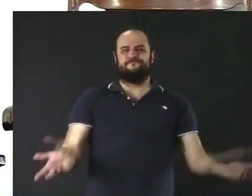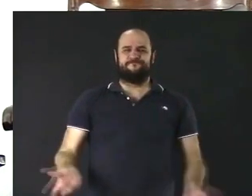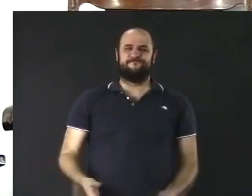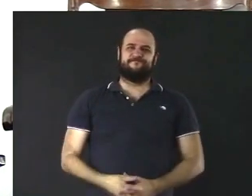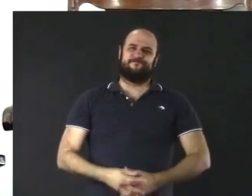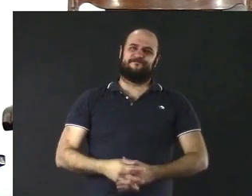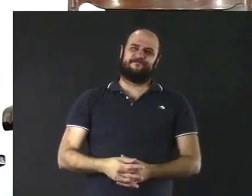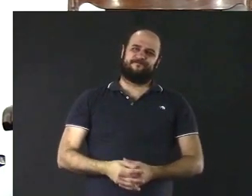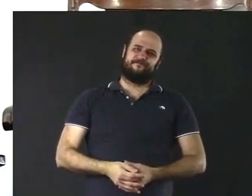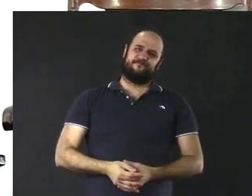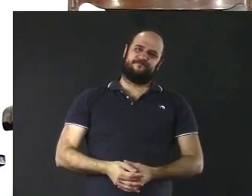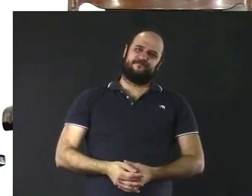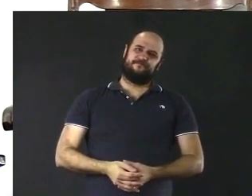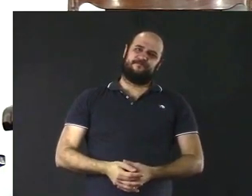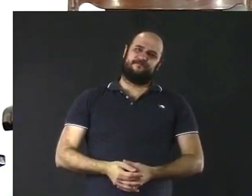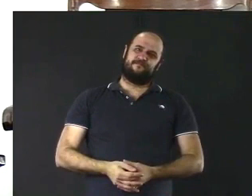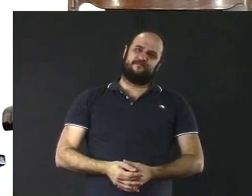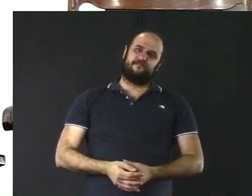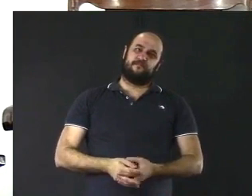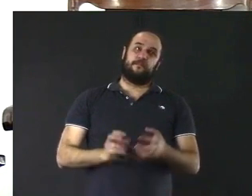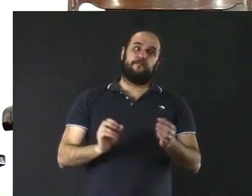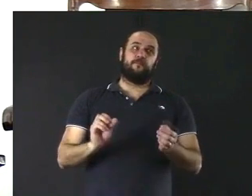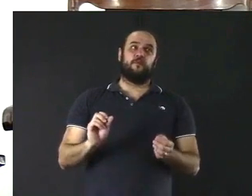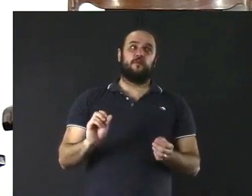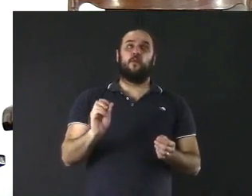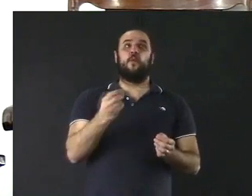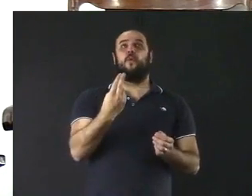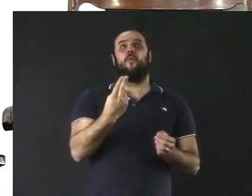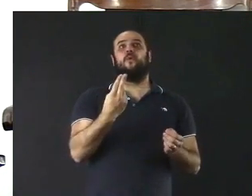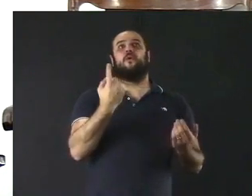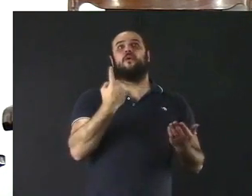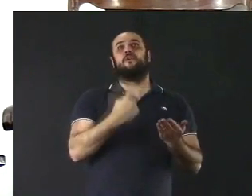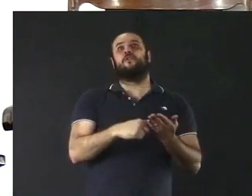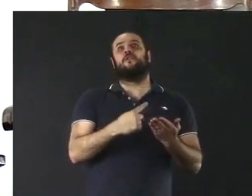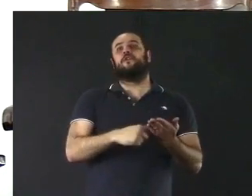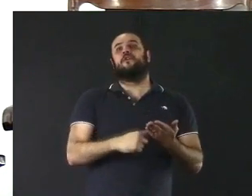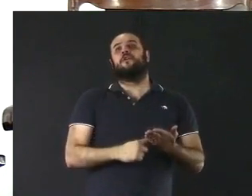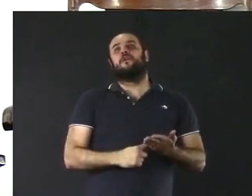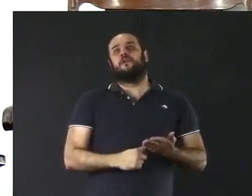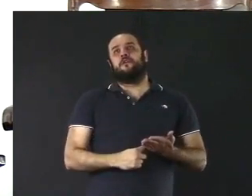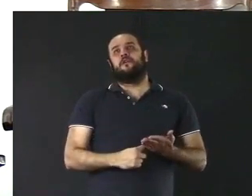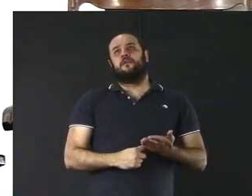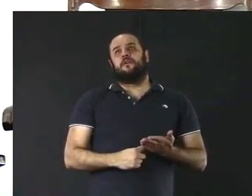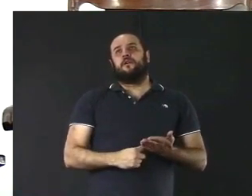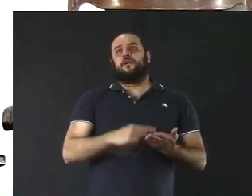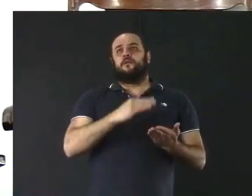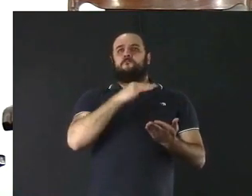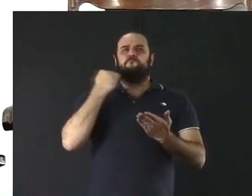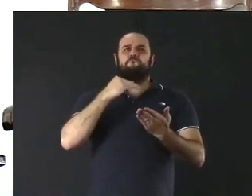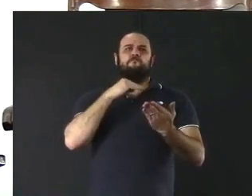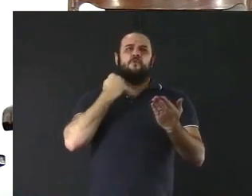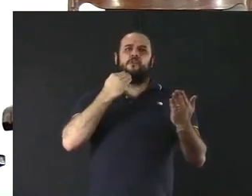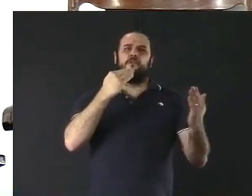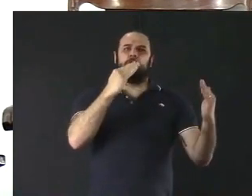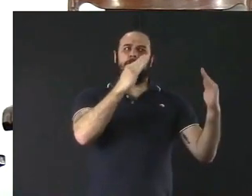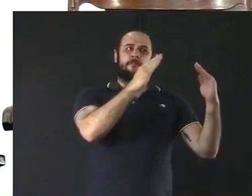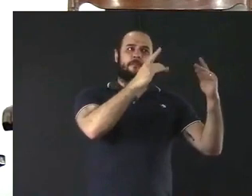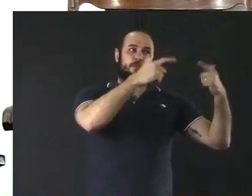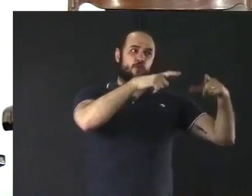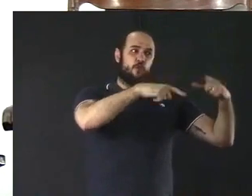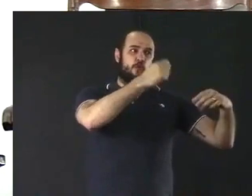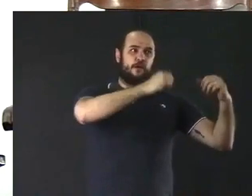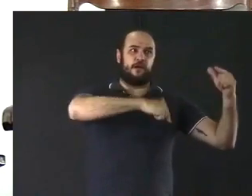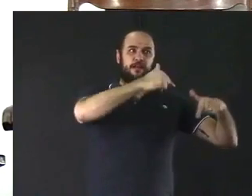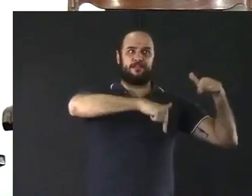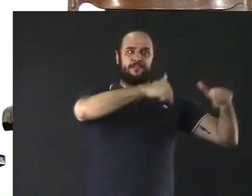conta desse vírus? Ou a notícia de que está tendo cortes na empresa, que